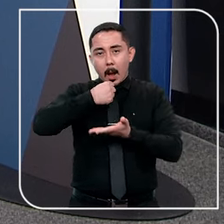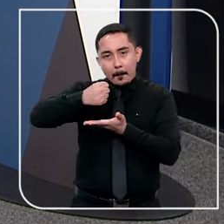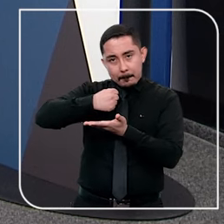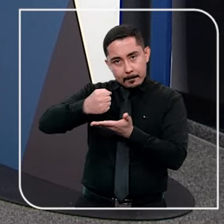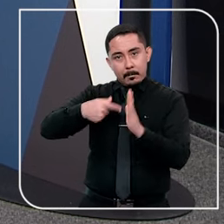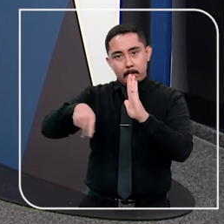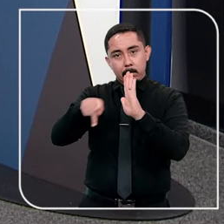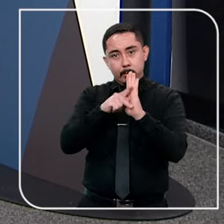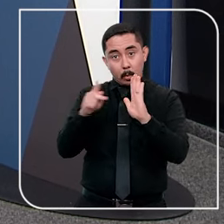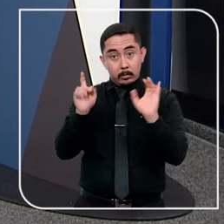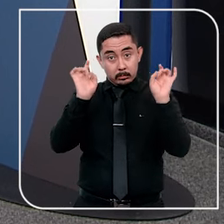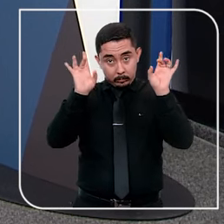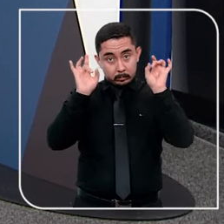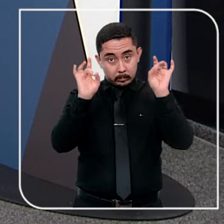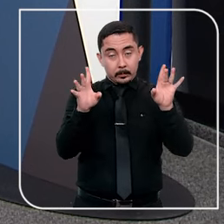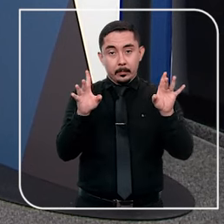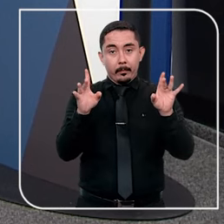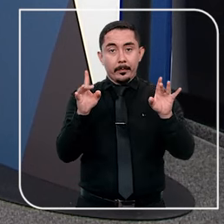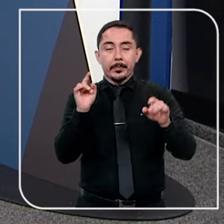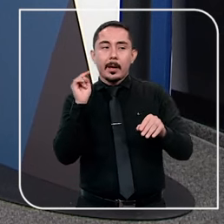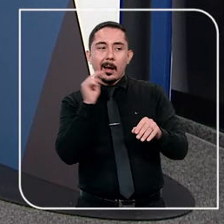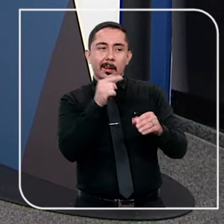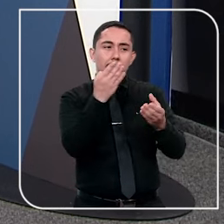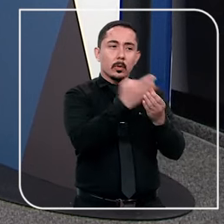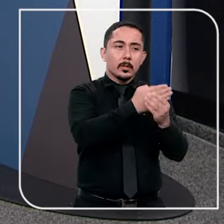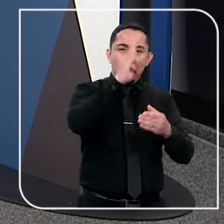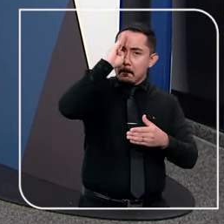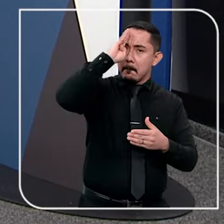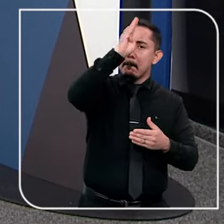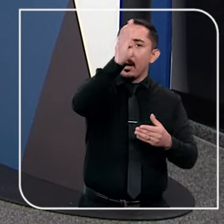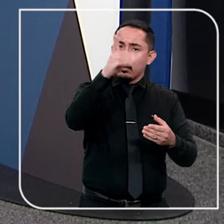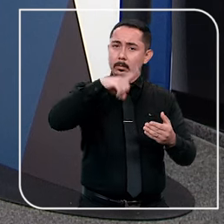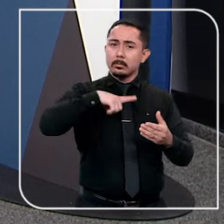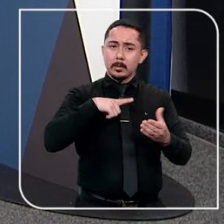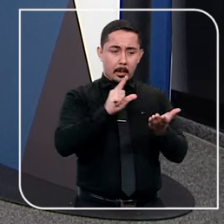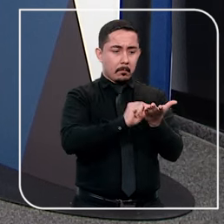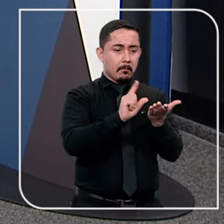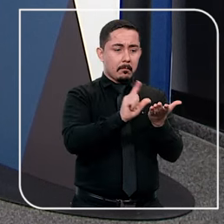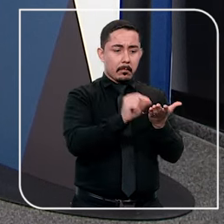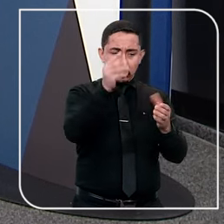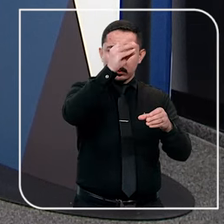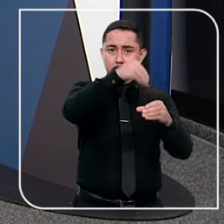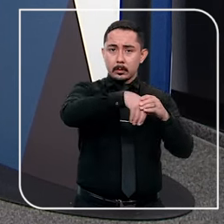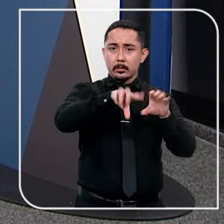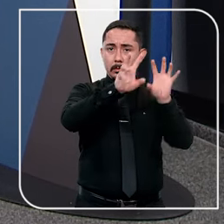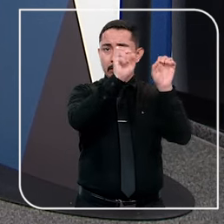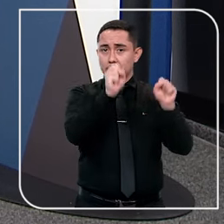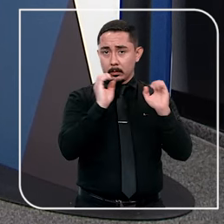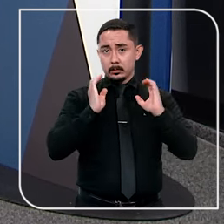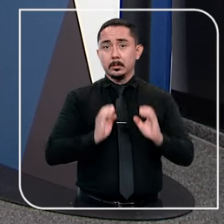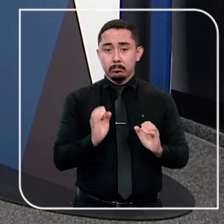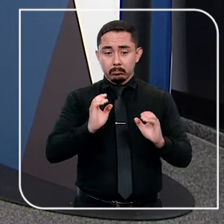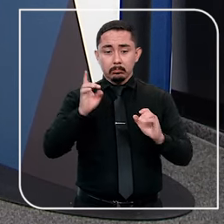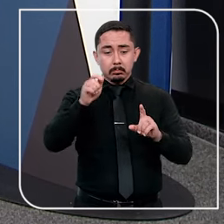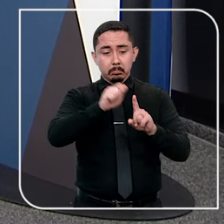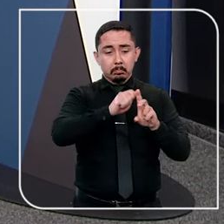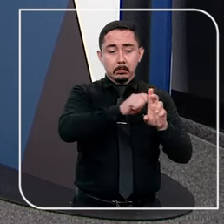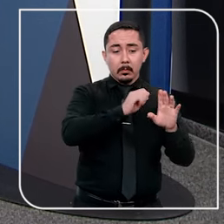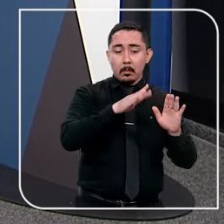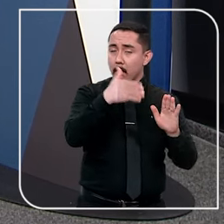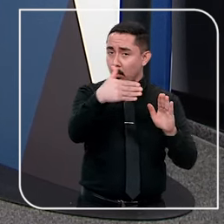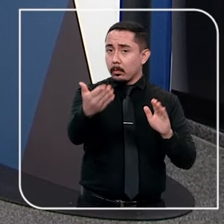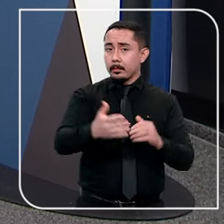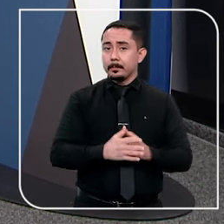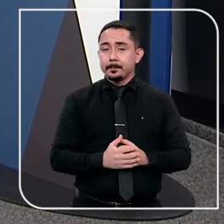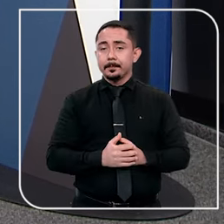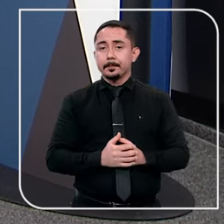agora uma reportagem especial sobre alguns dos principais processos previstos na pauta do tribunal da Cidadania para